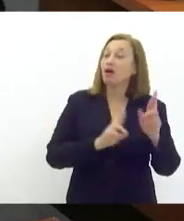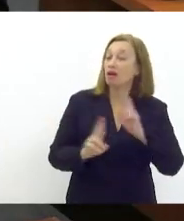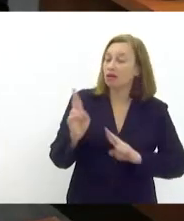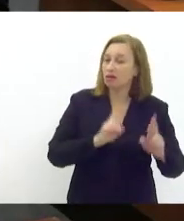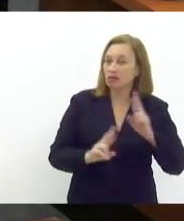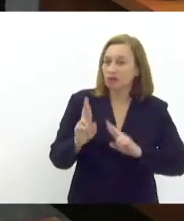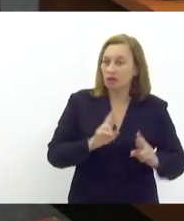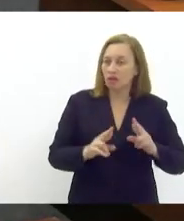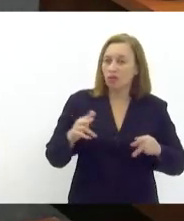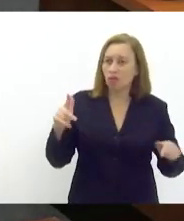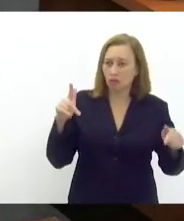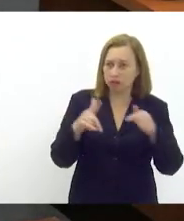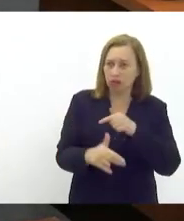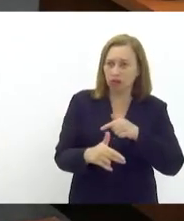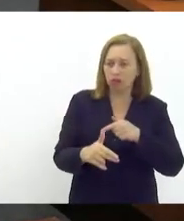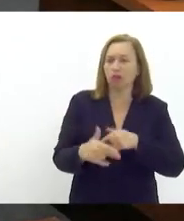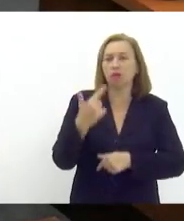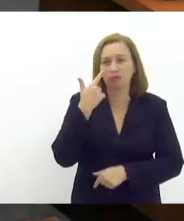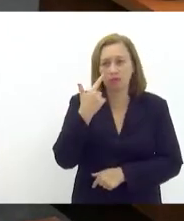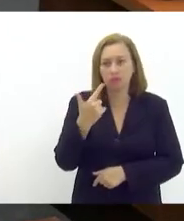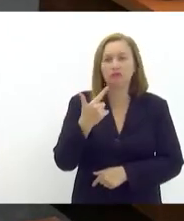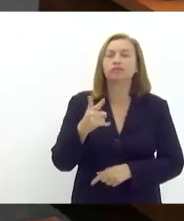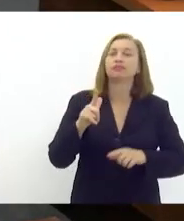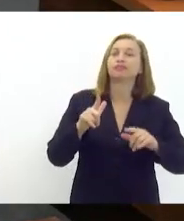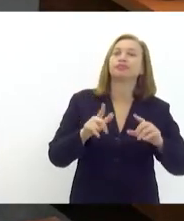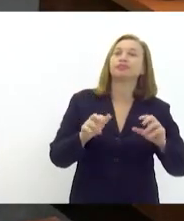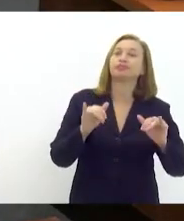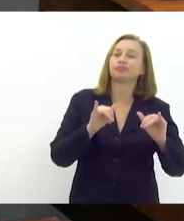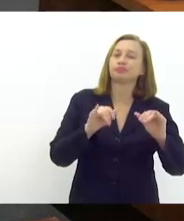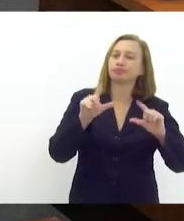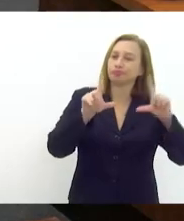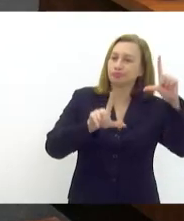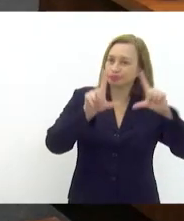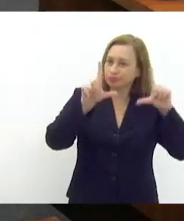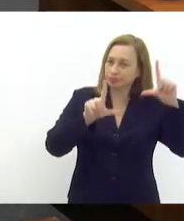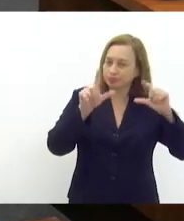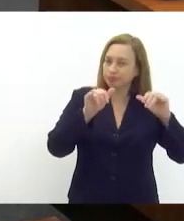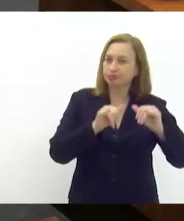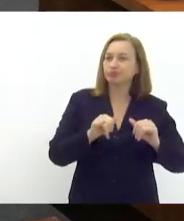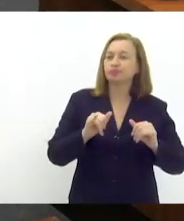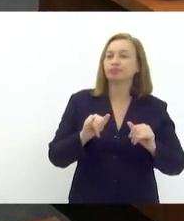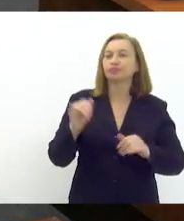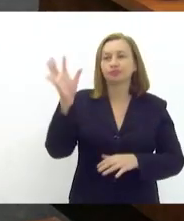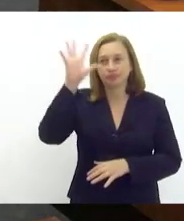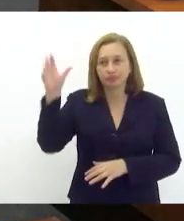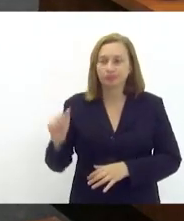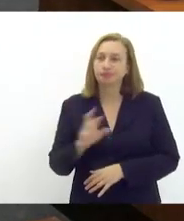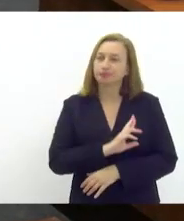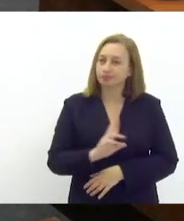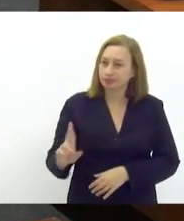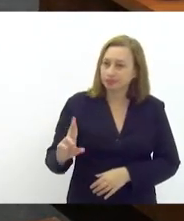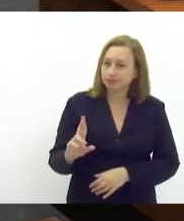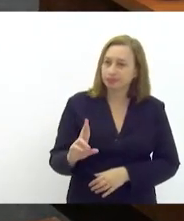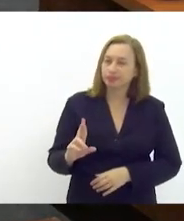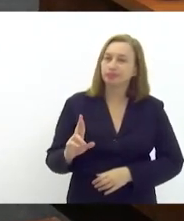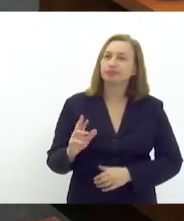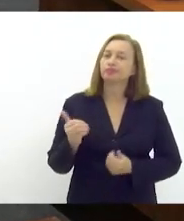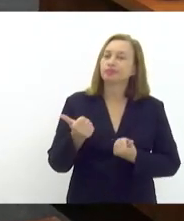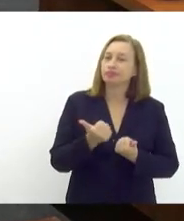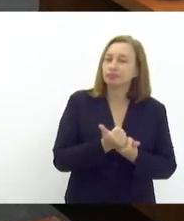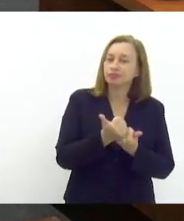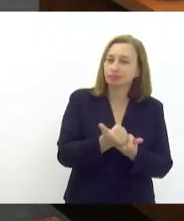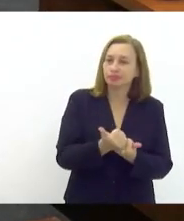o impedimento eu assisti a matéria das reuniões de matriz africana da assistência em